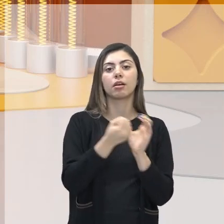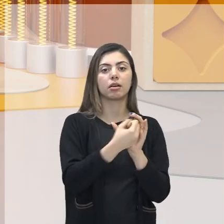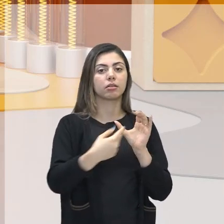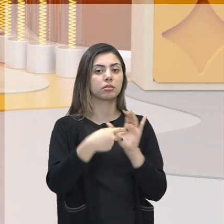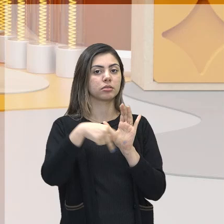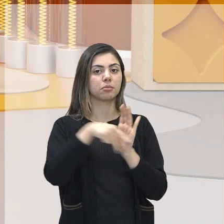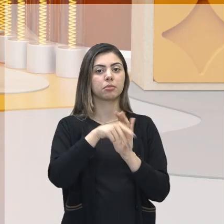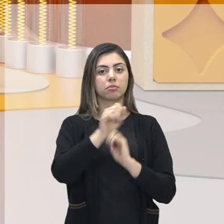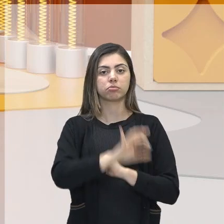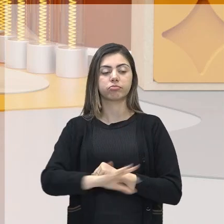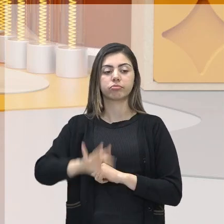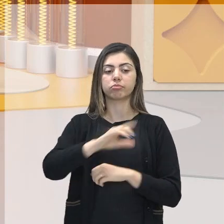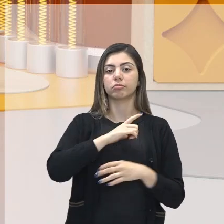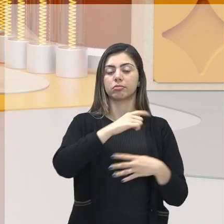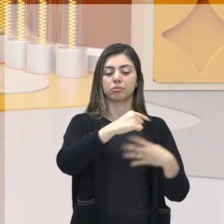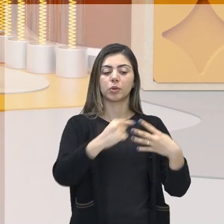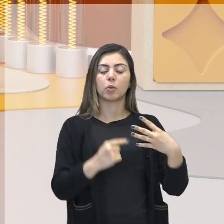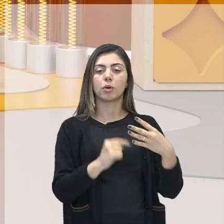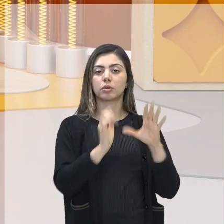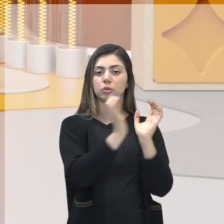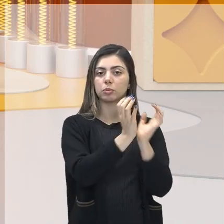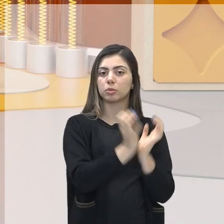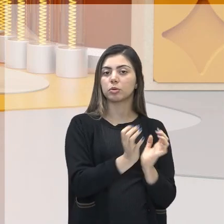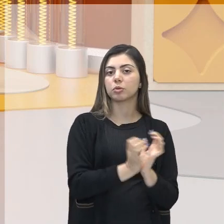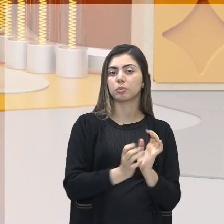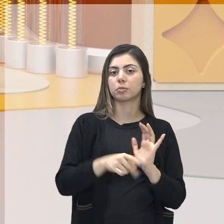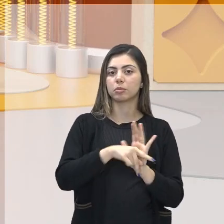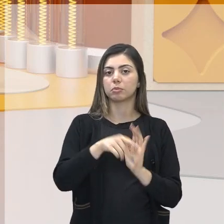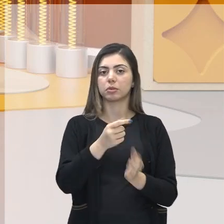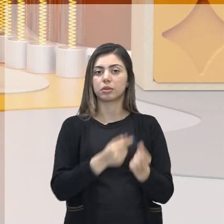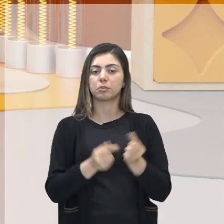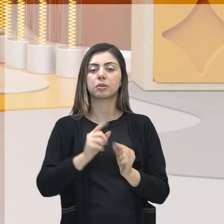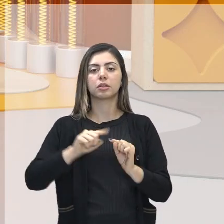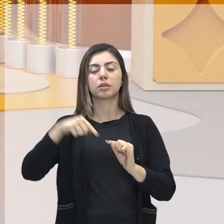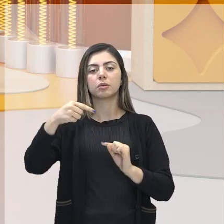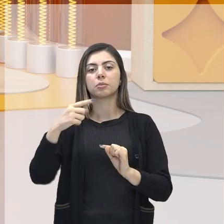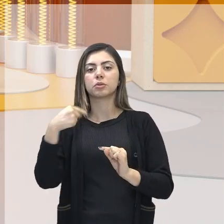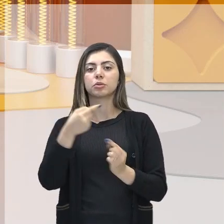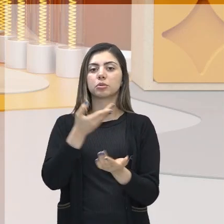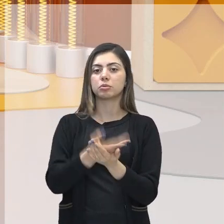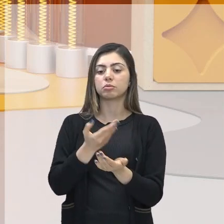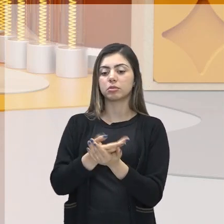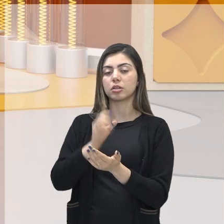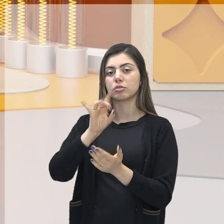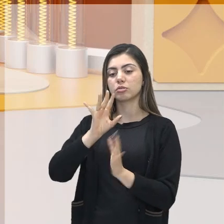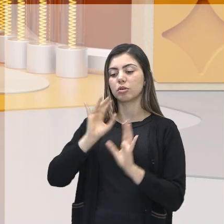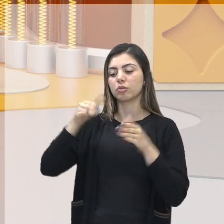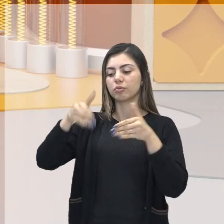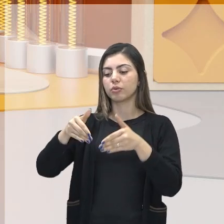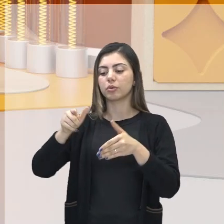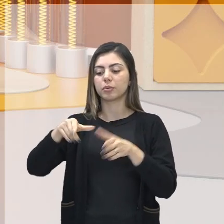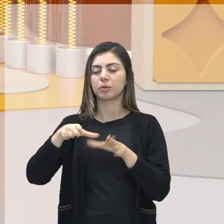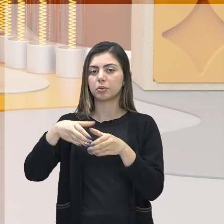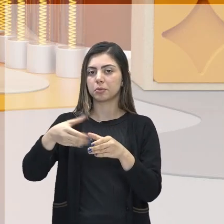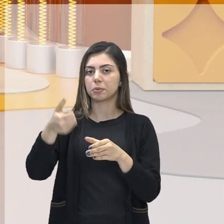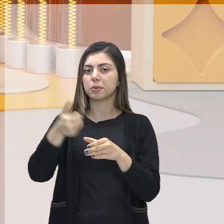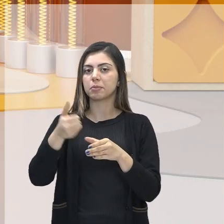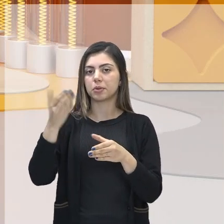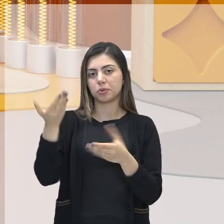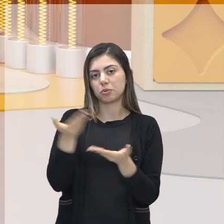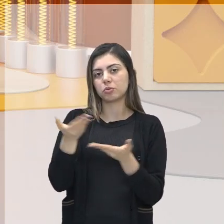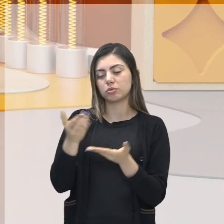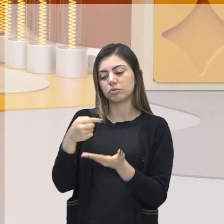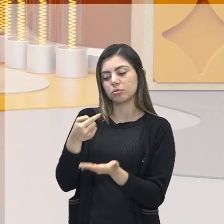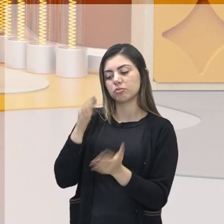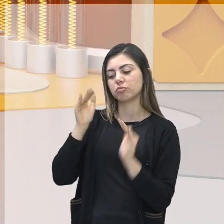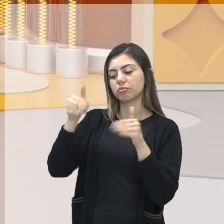gerais desses 4 setores da atividade econômica e depois a gente vai focar no setor primário, que é o que nos interessa para esta aula, pelo menos,